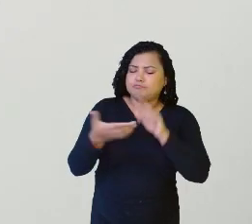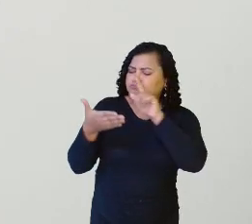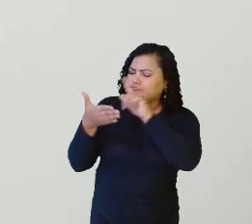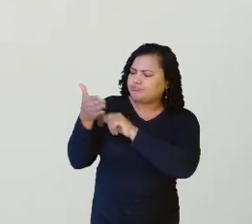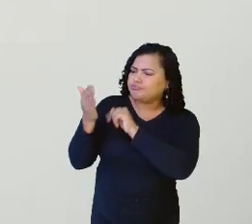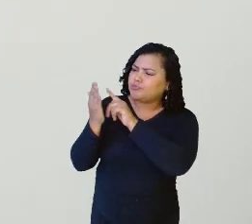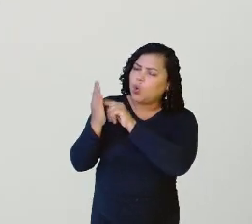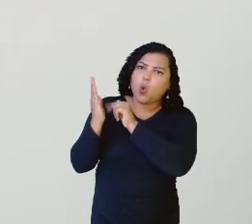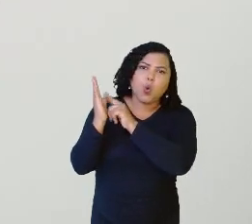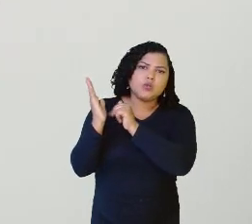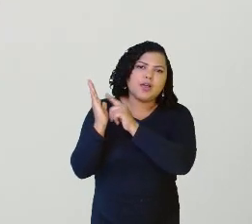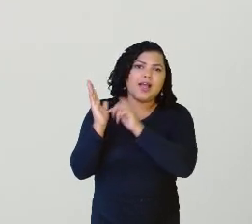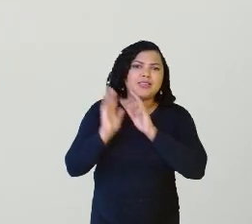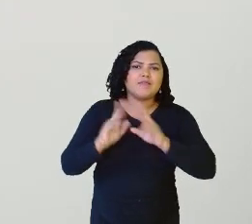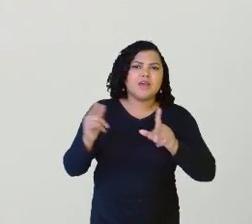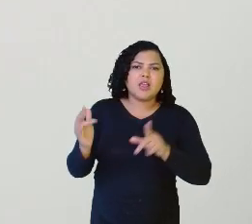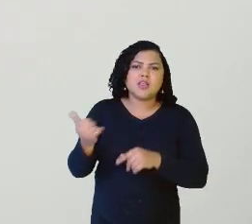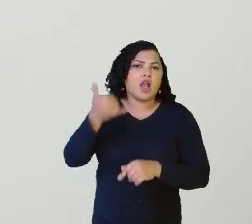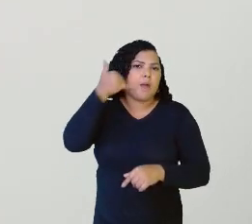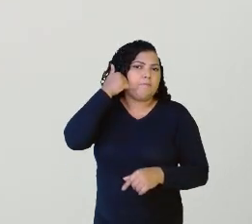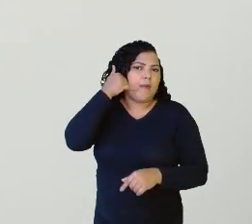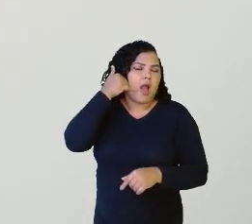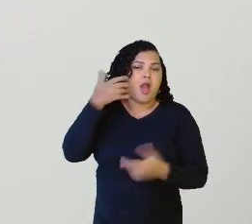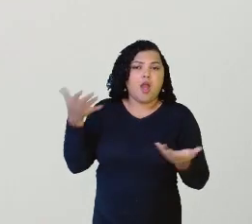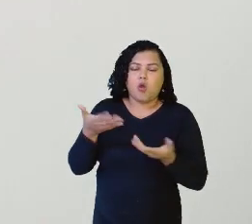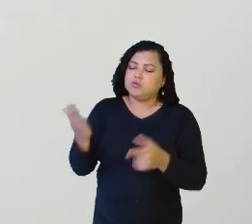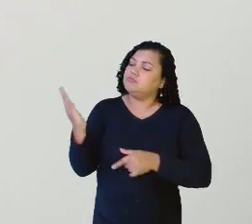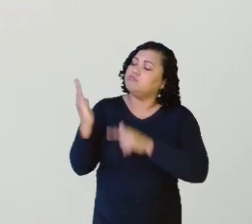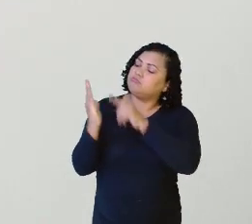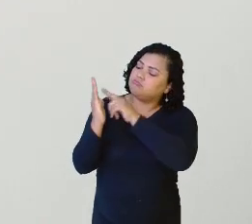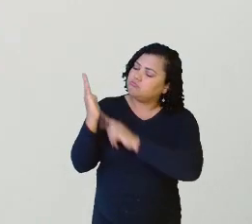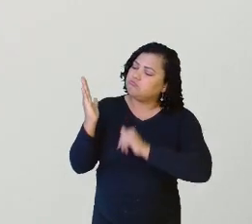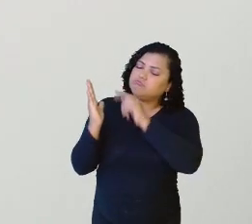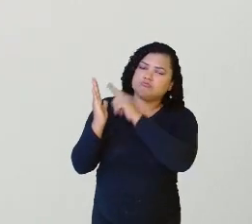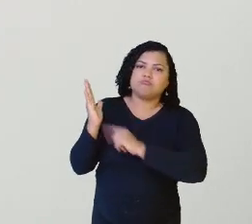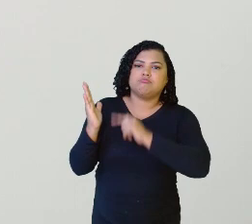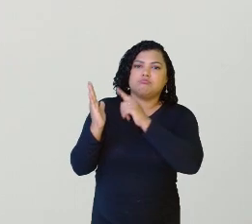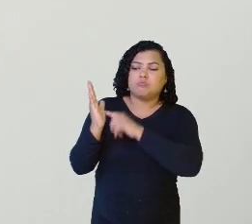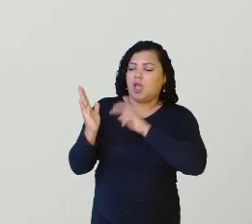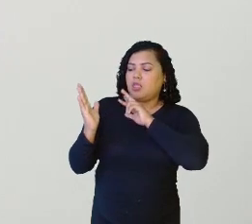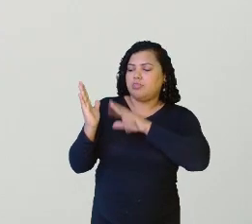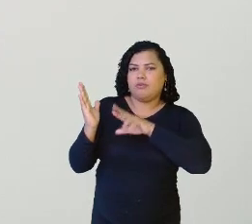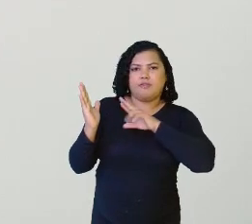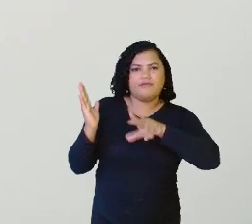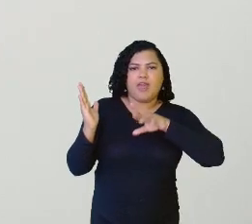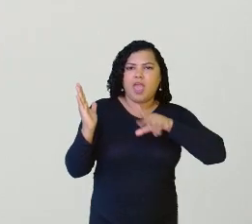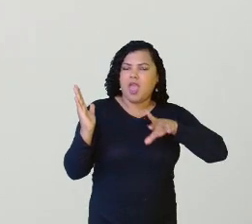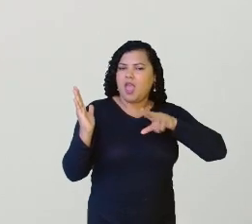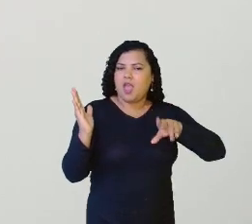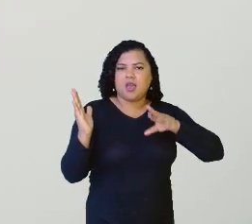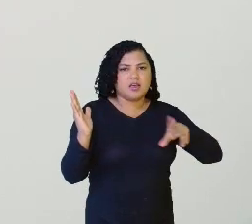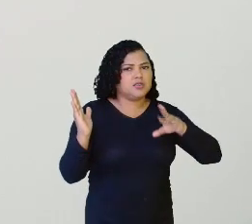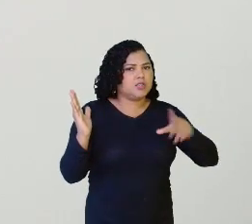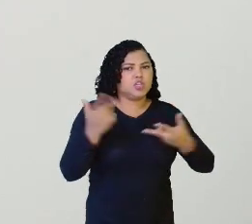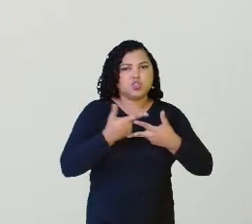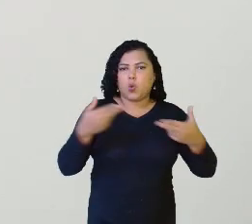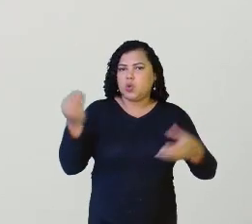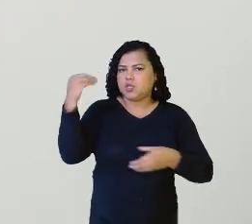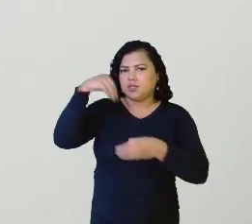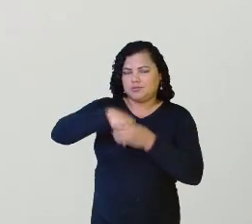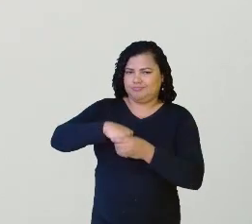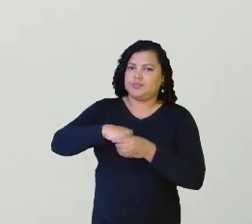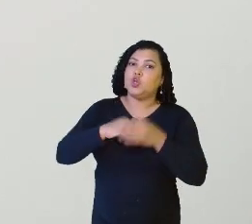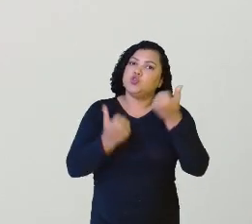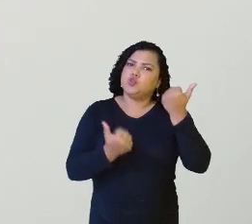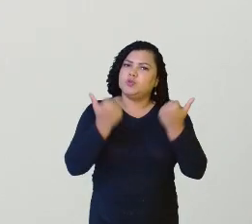que antes era necessário ter um meio específico para cada um. O celular, ele substituiu